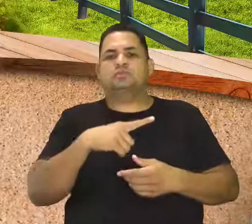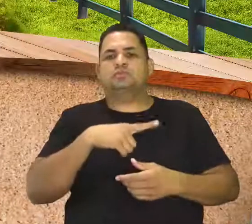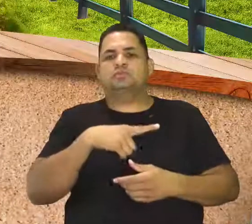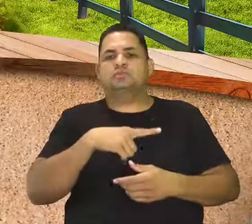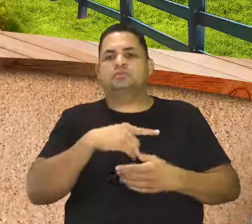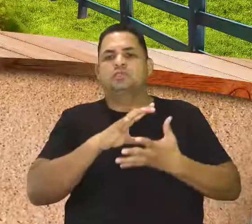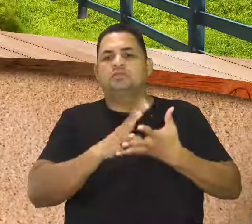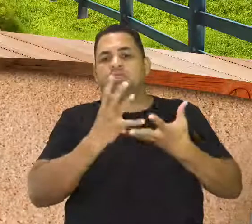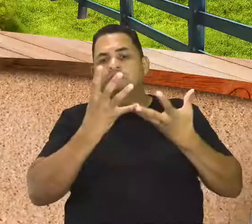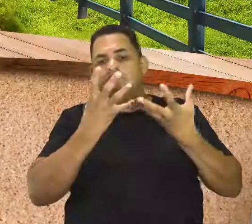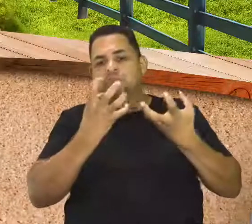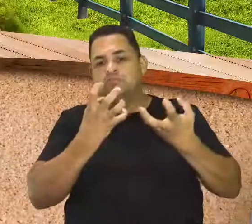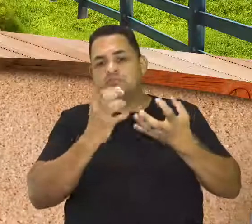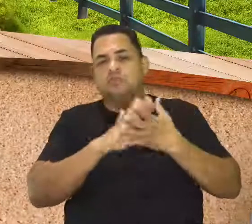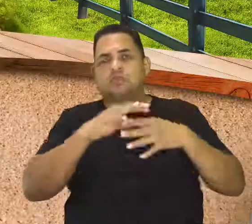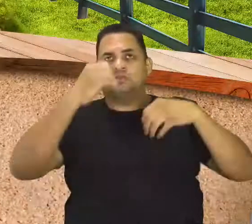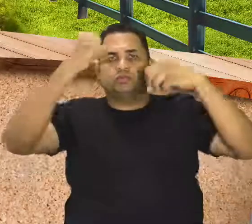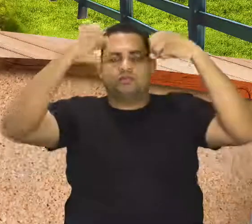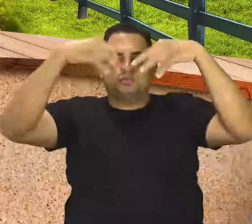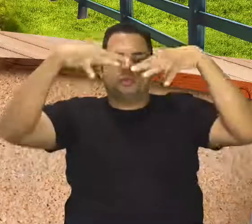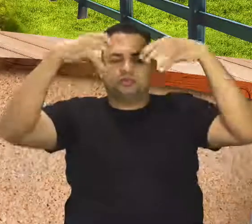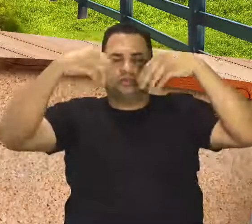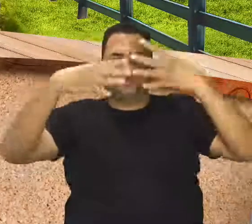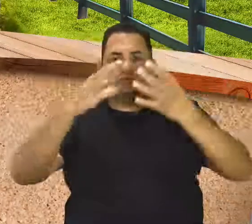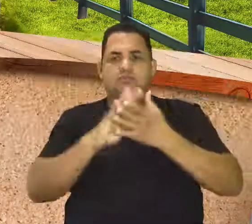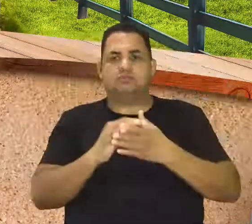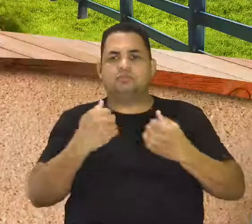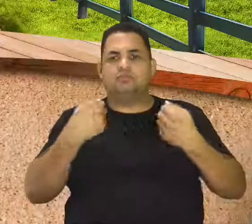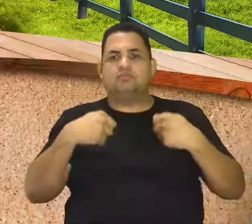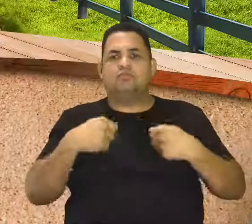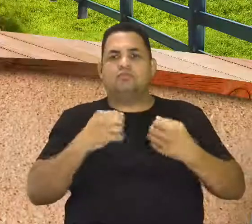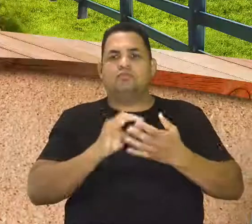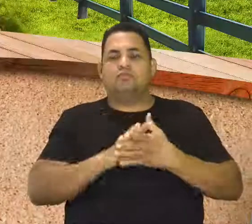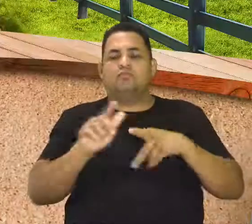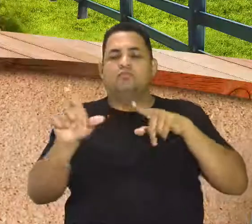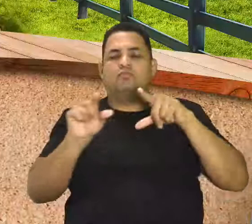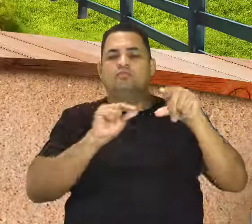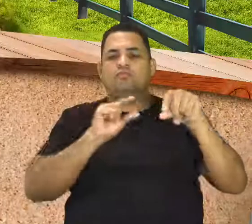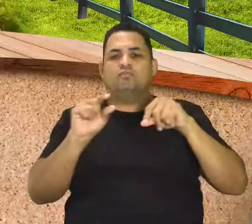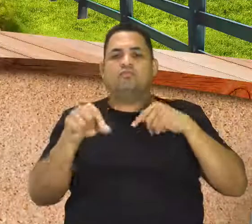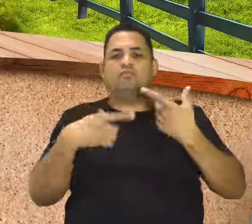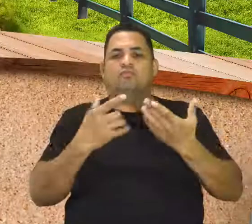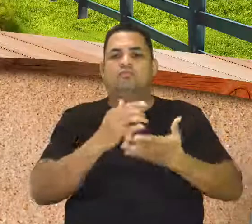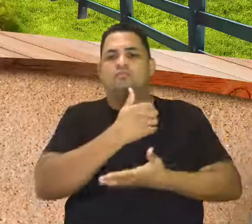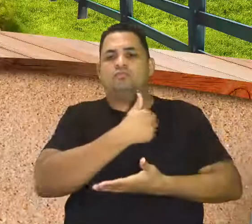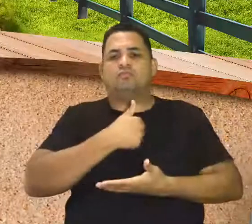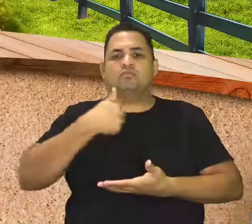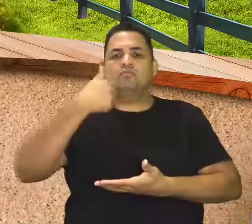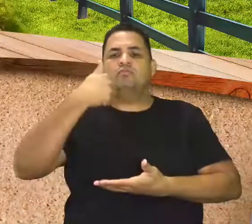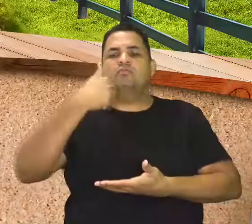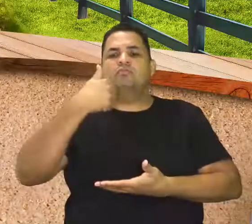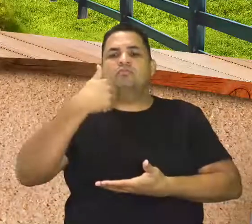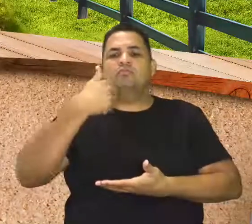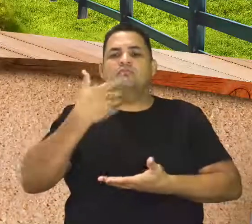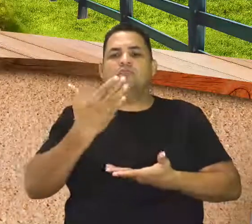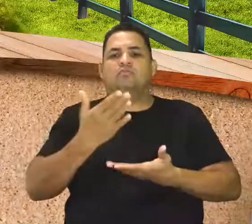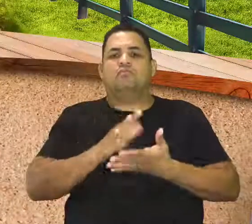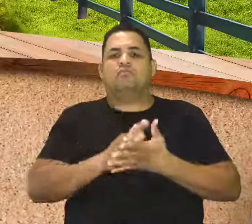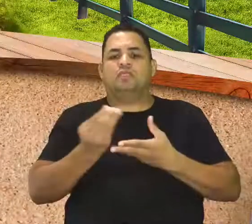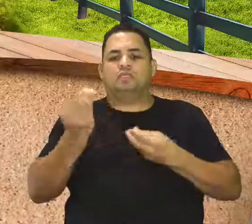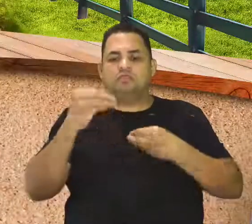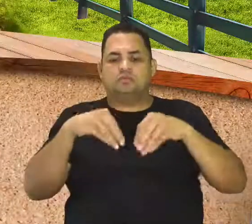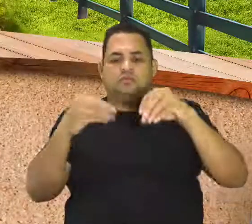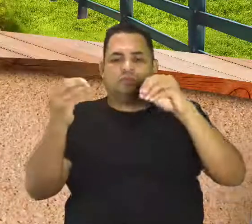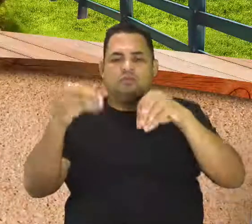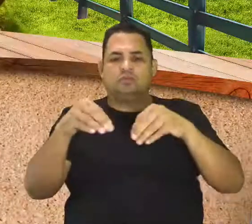estiagem, quanto tempo é de chuva, para que eu possa escolher as